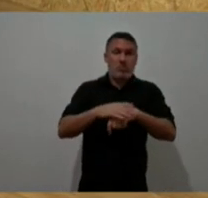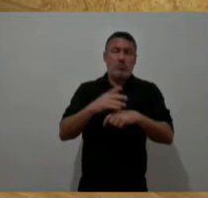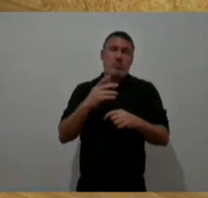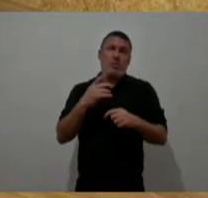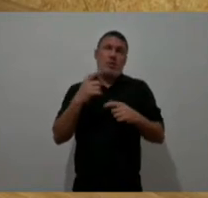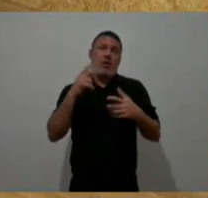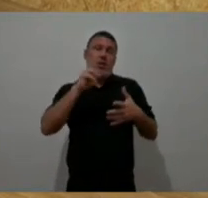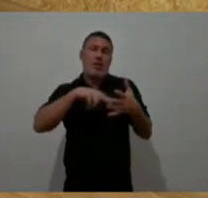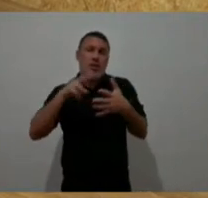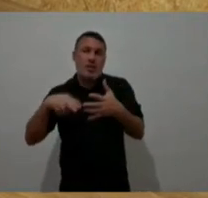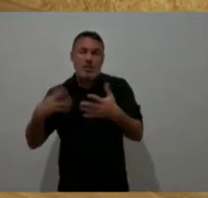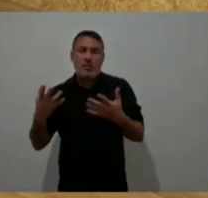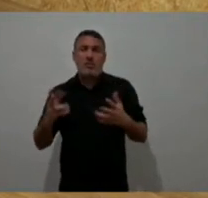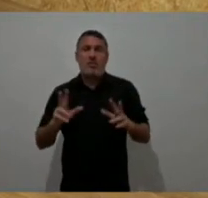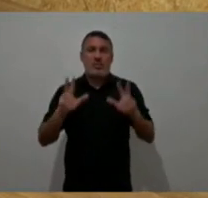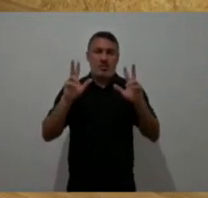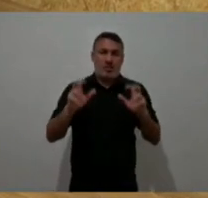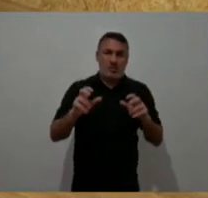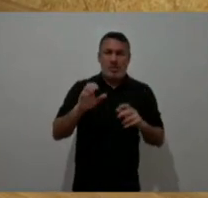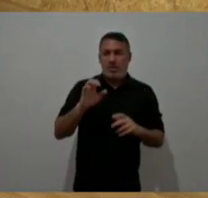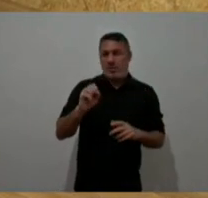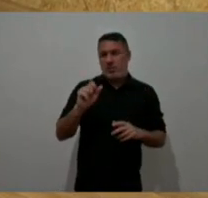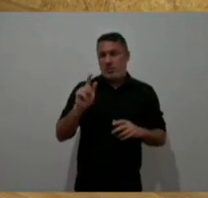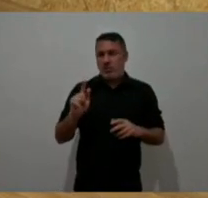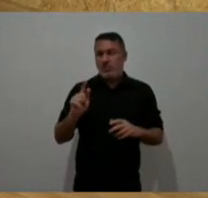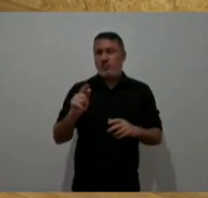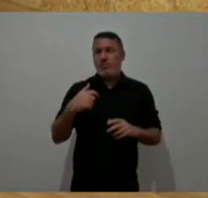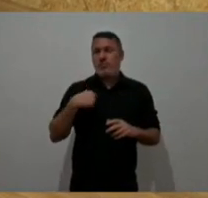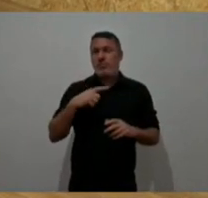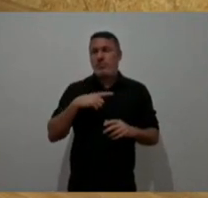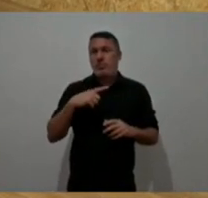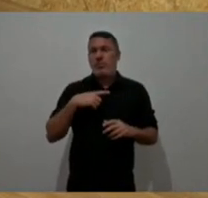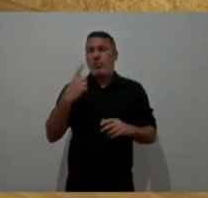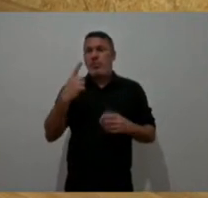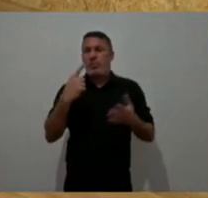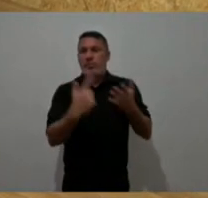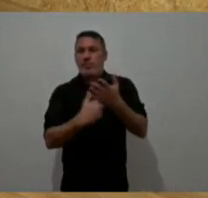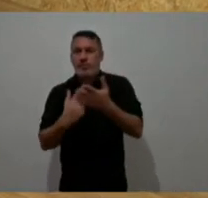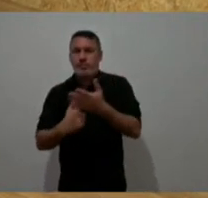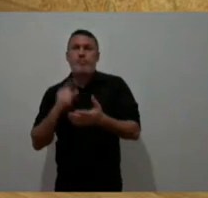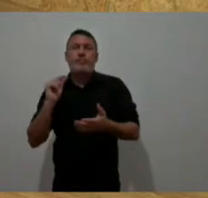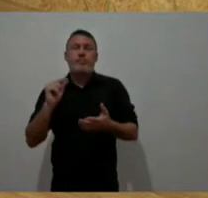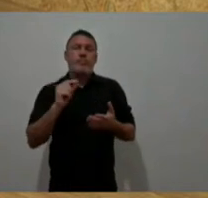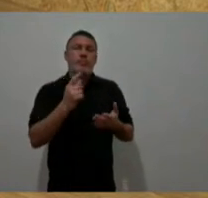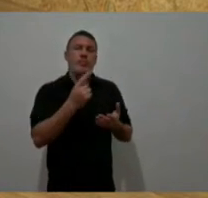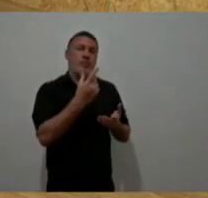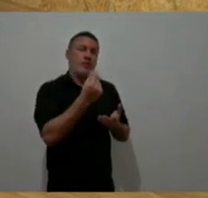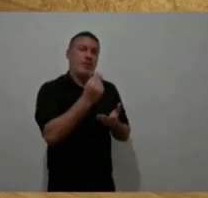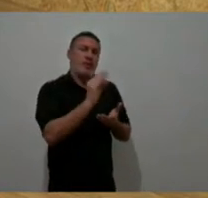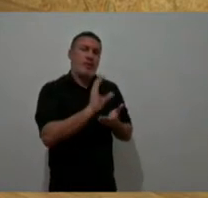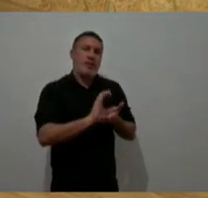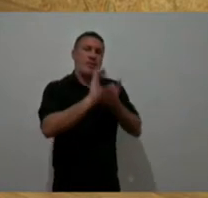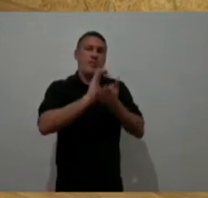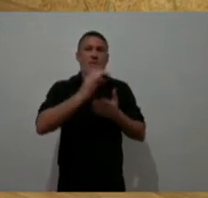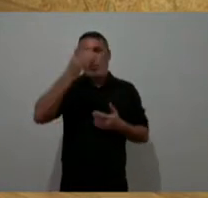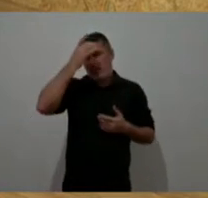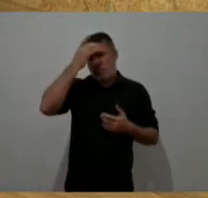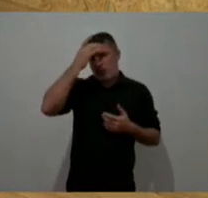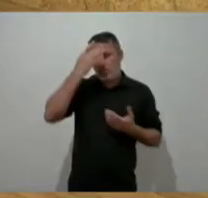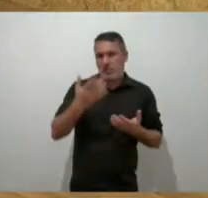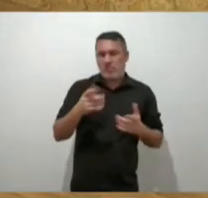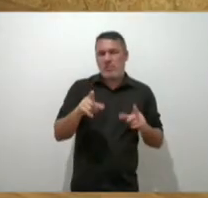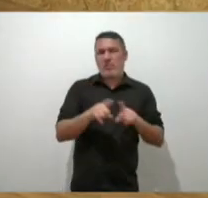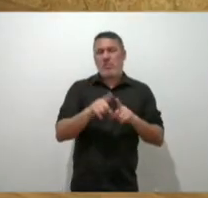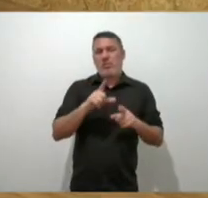no tema, eu ia recomendar o Capitalismo Consciente, e tem um site, tem um movimento